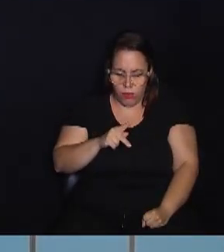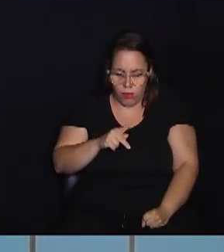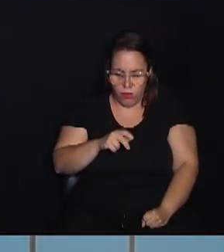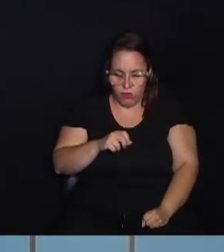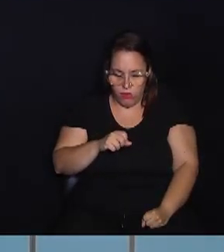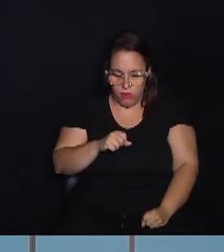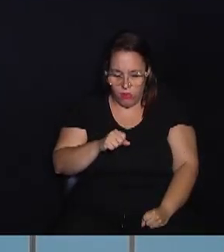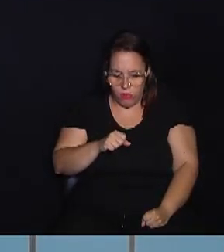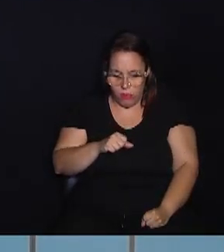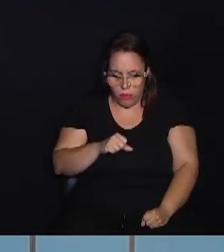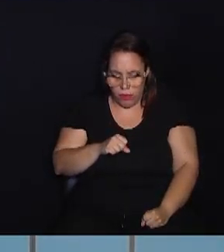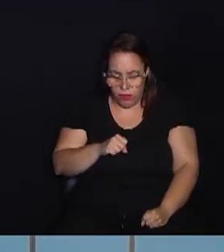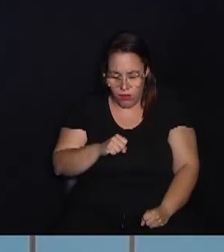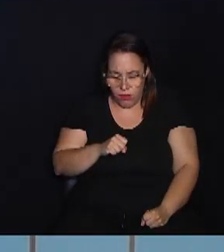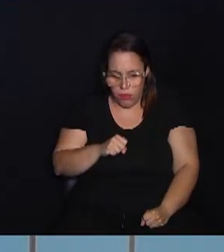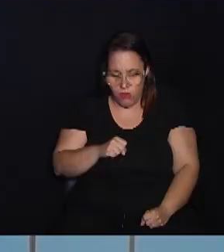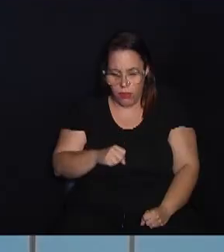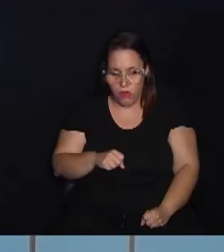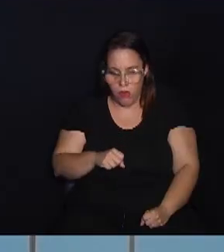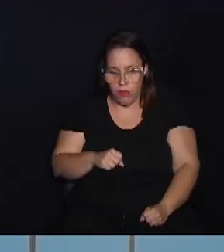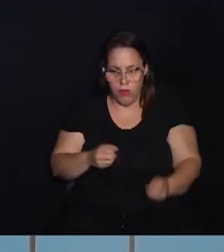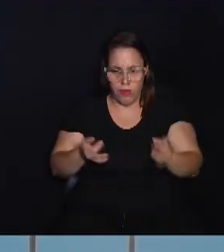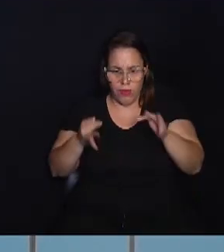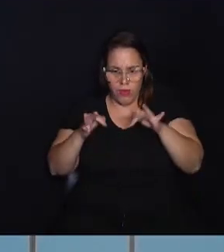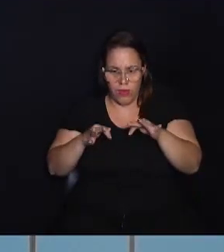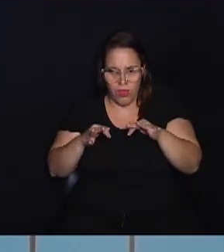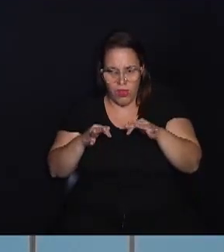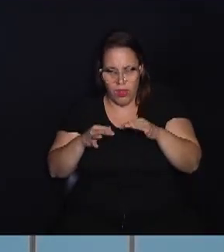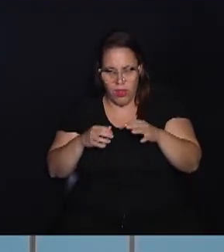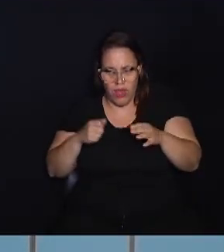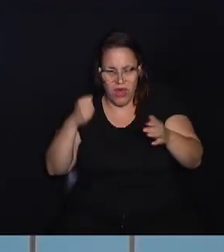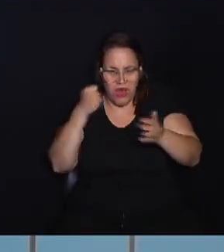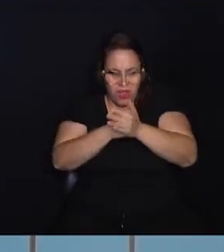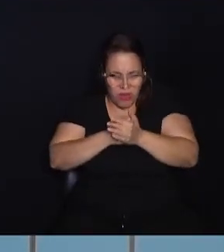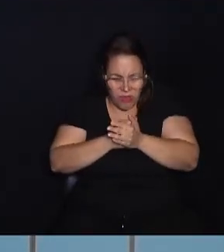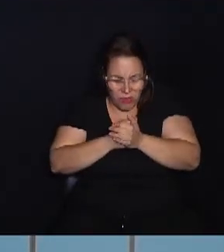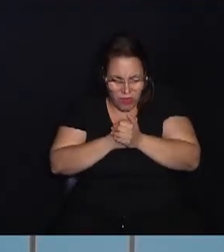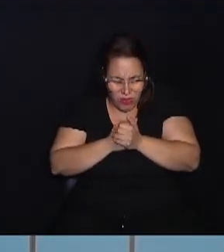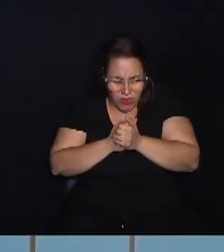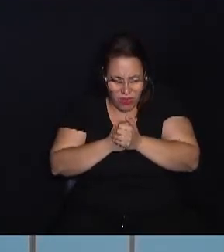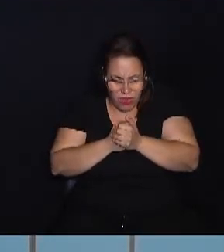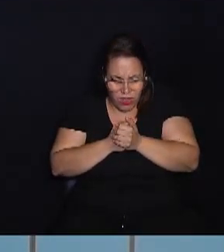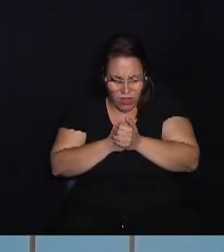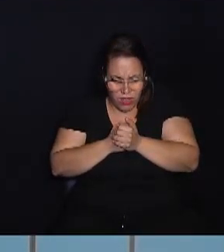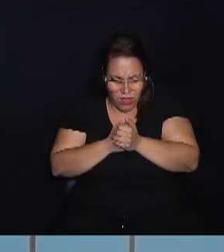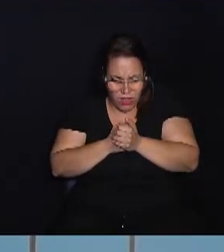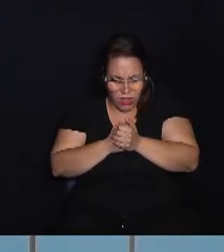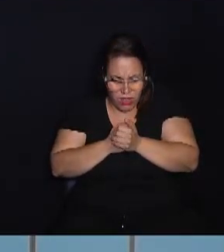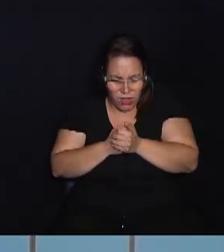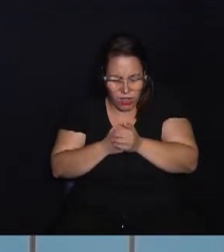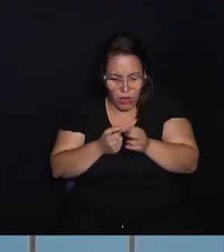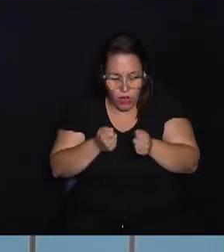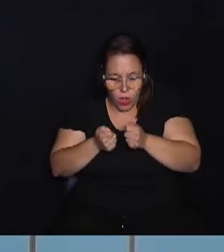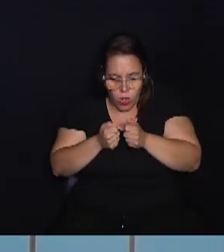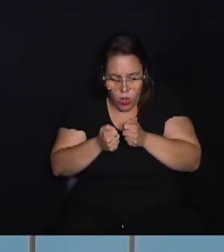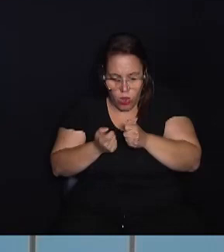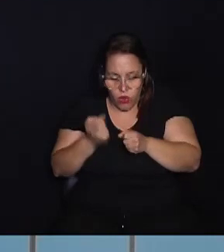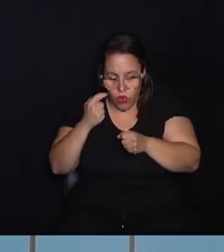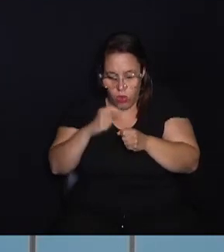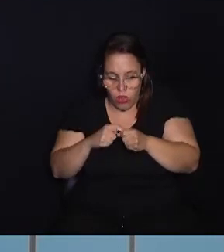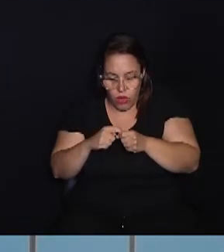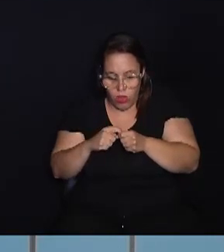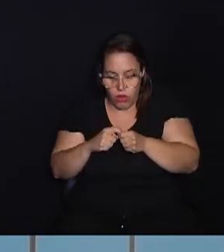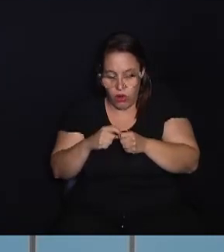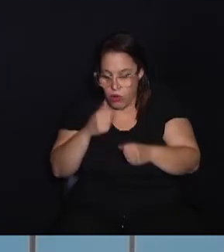e pegando nos jovens. Cara, isso é um combate. E o jogo, que só voltando a falar um pouco do jogo.